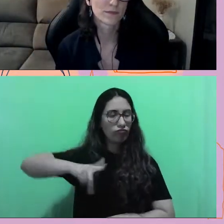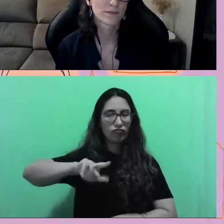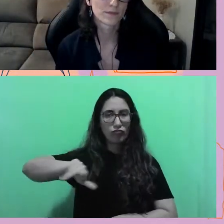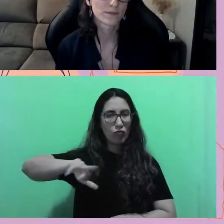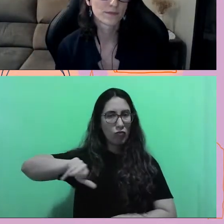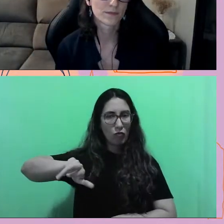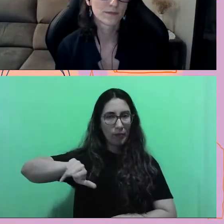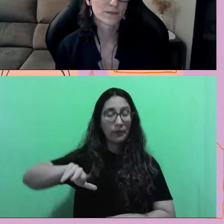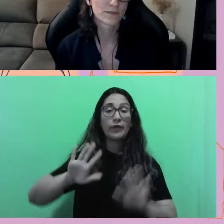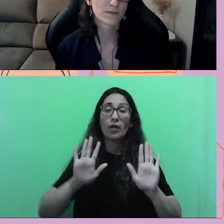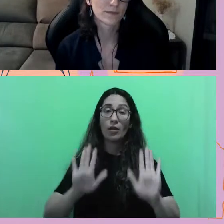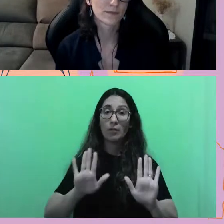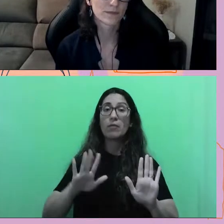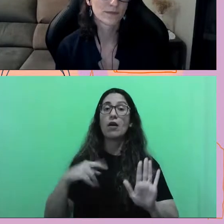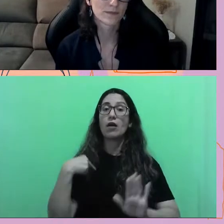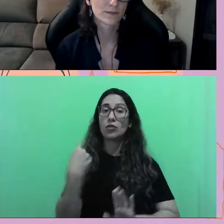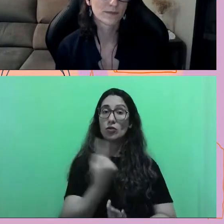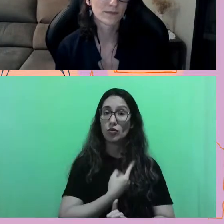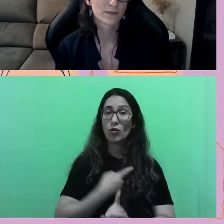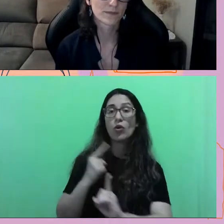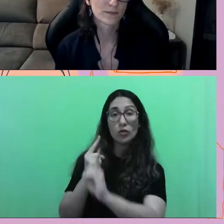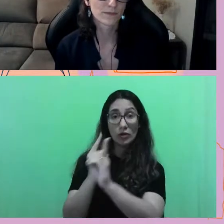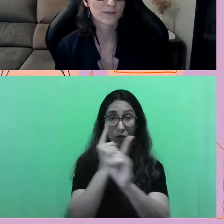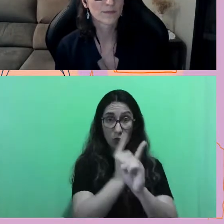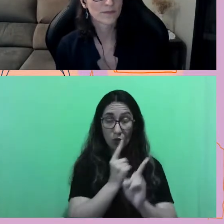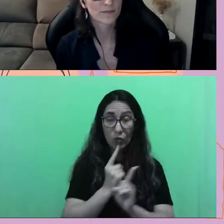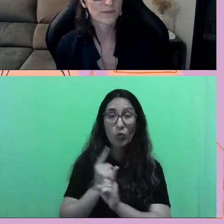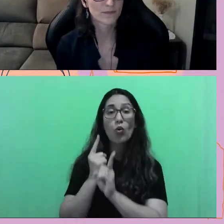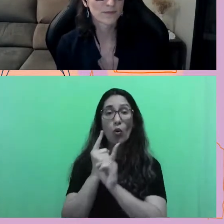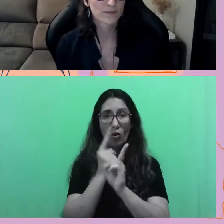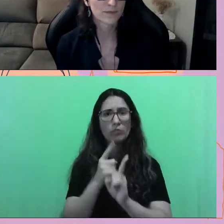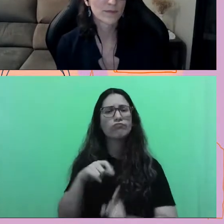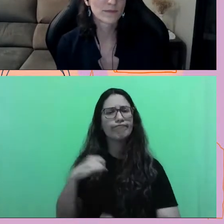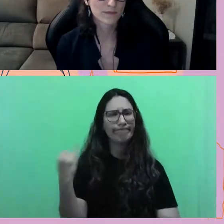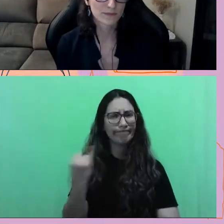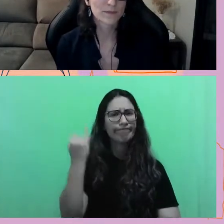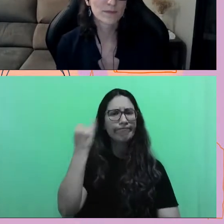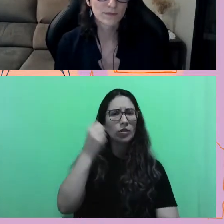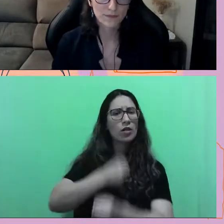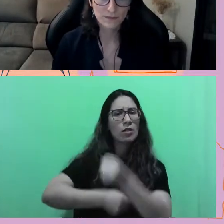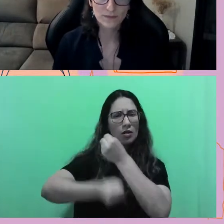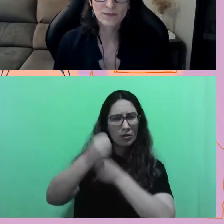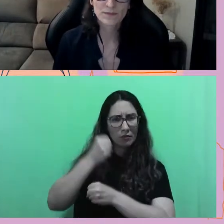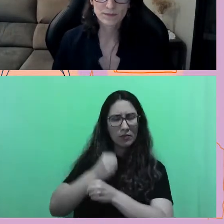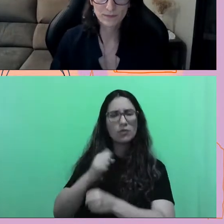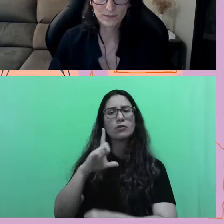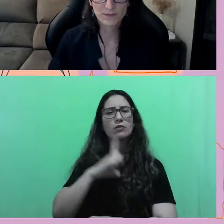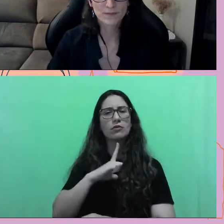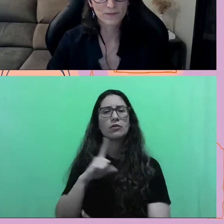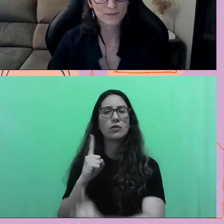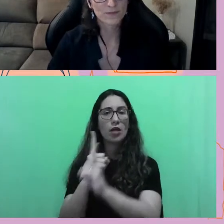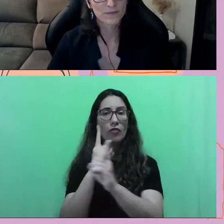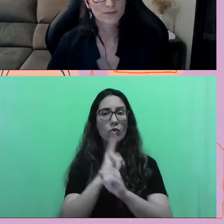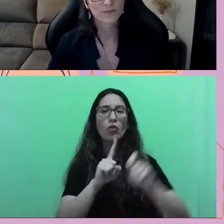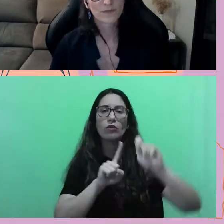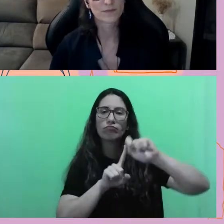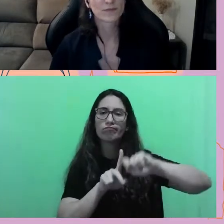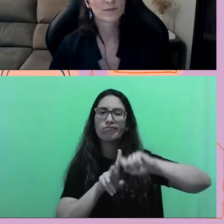gente faz nossos encontros, e esses encontros, eles são muito importantes, ano passado a gente fez, por exemplo,